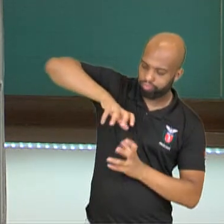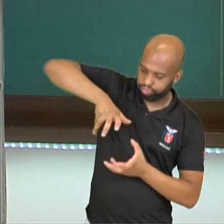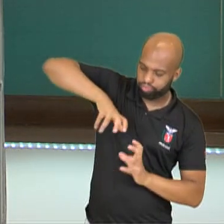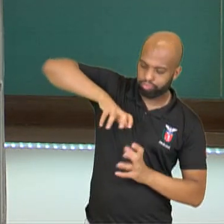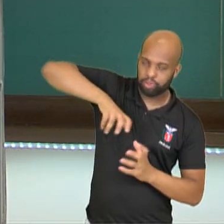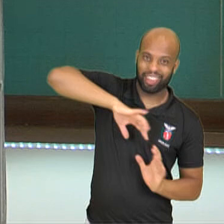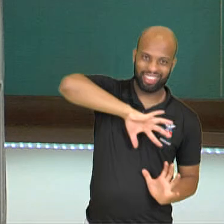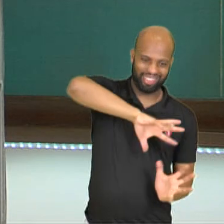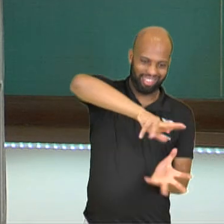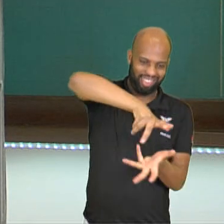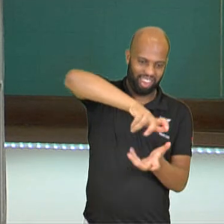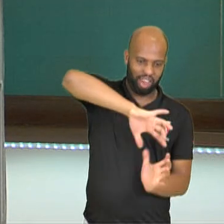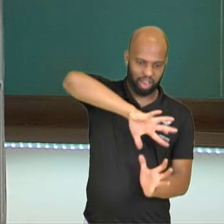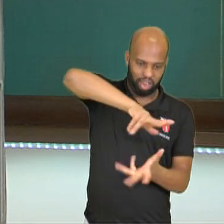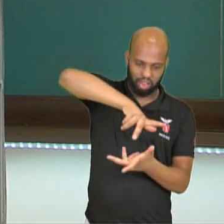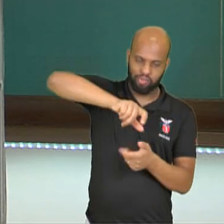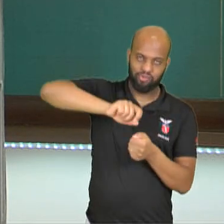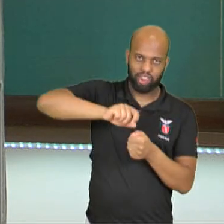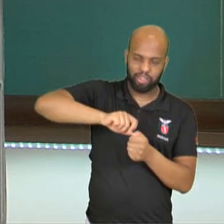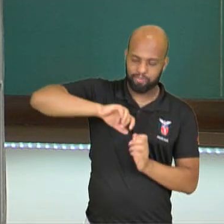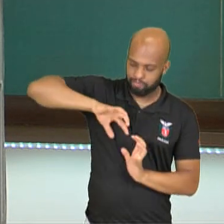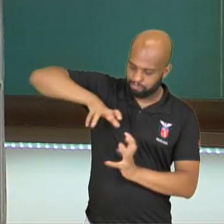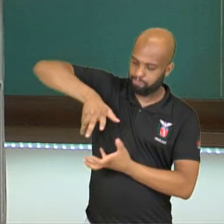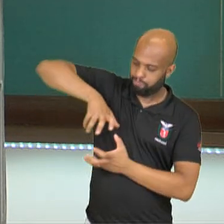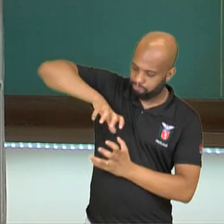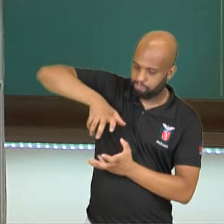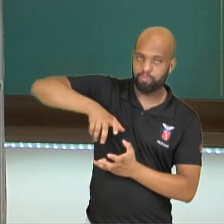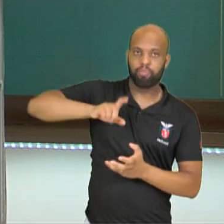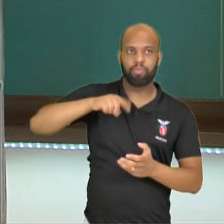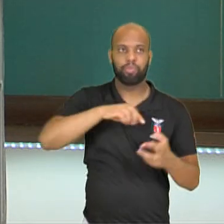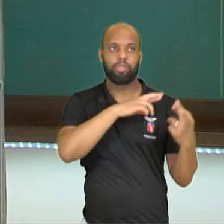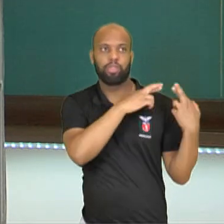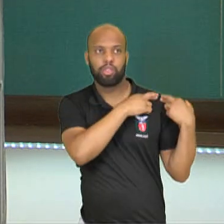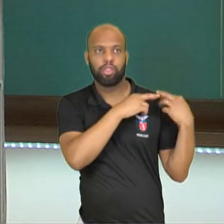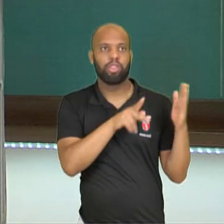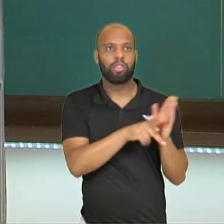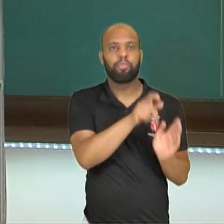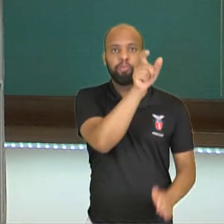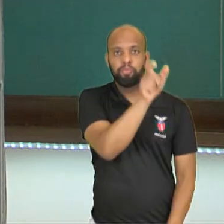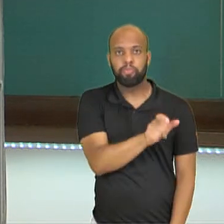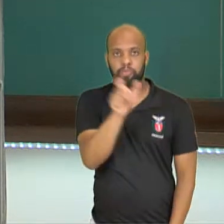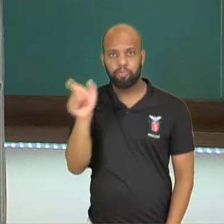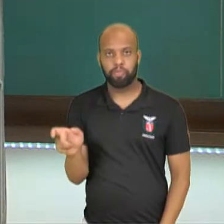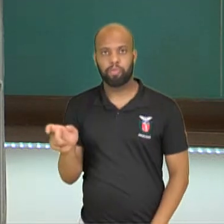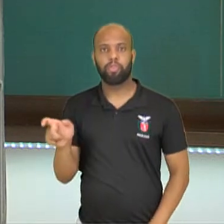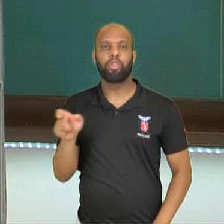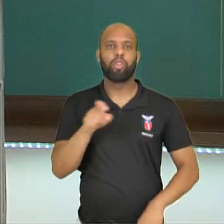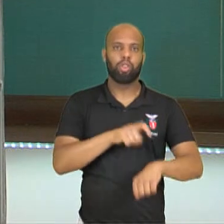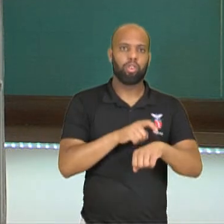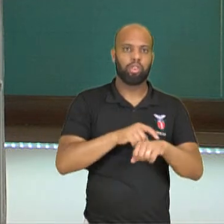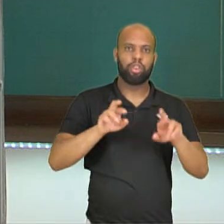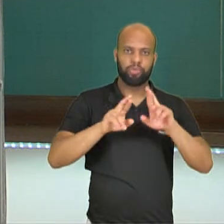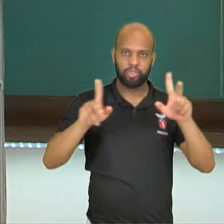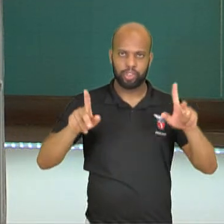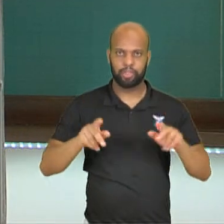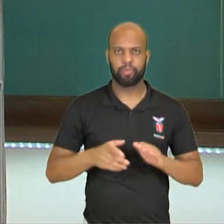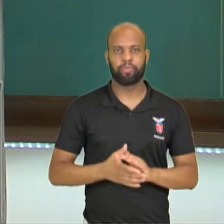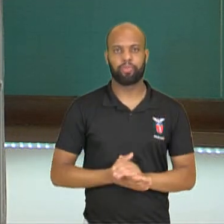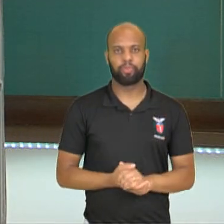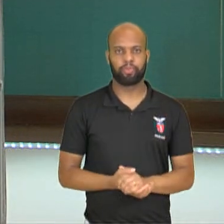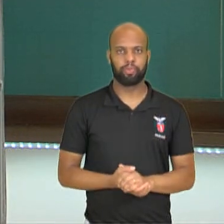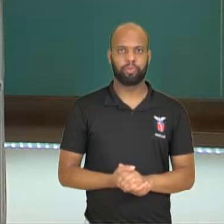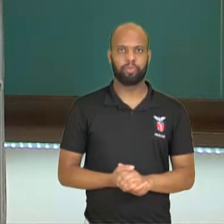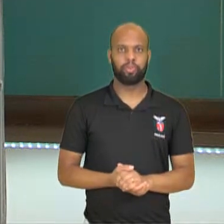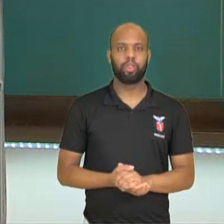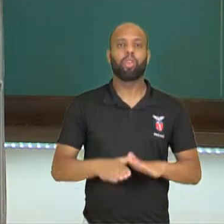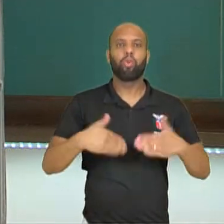torno do seu próprio eixo, é responsável pelos fusos horários. E quando a gente fala de fusos